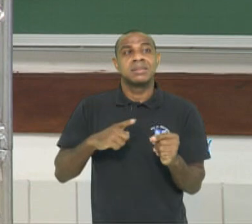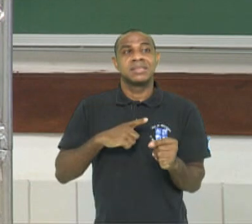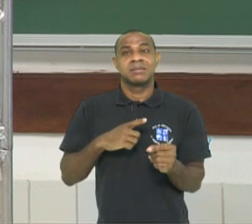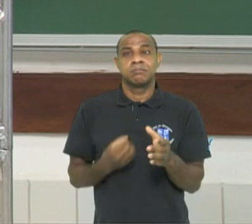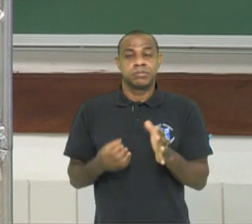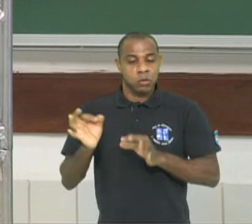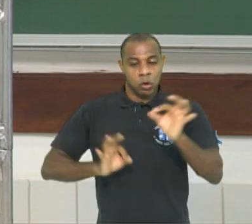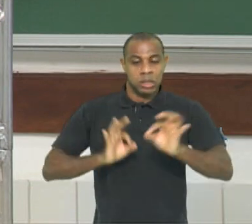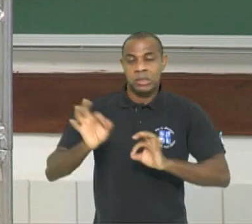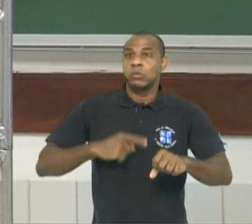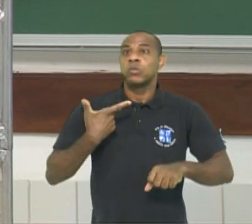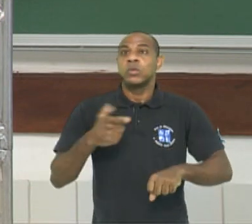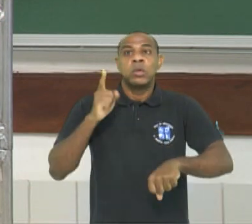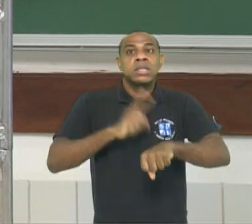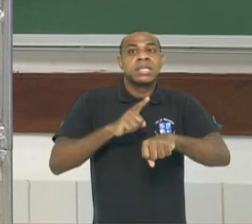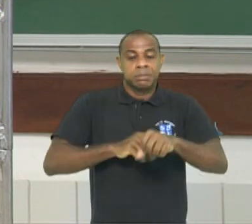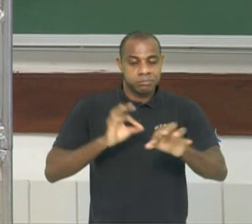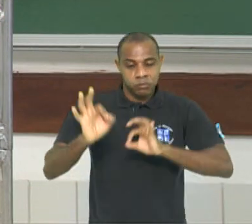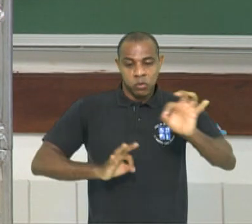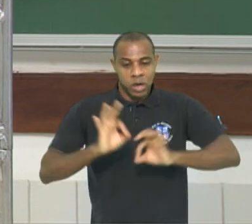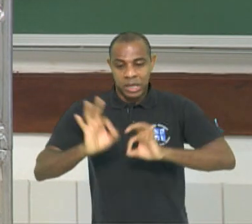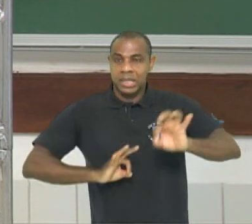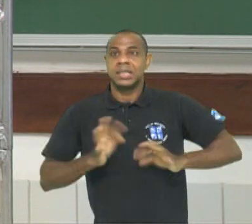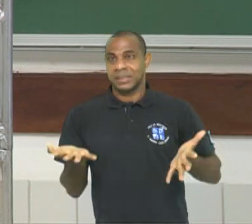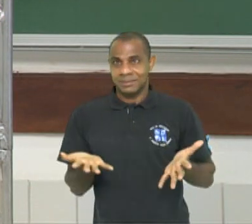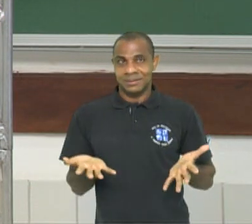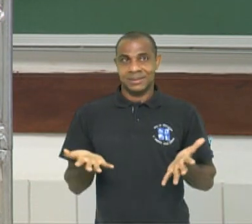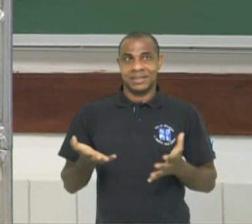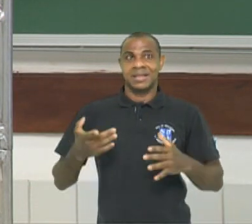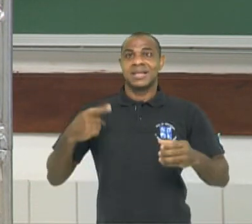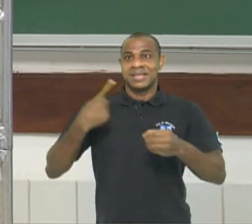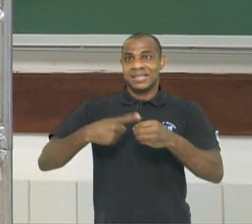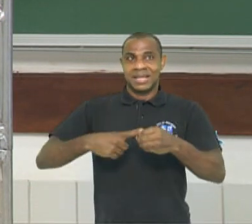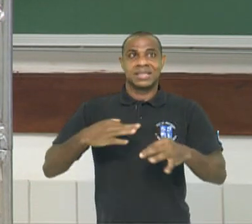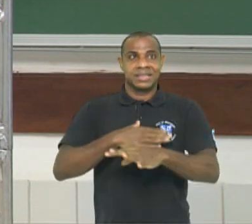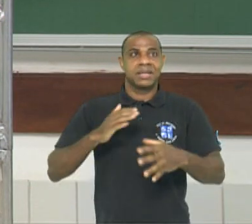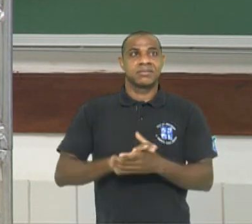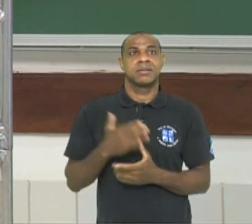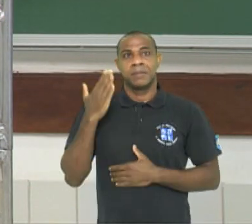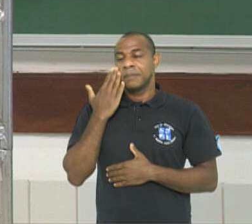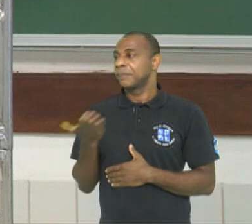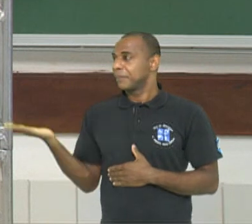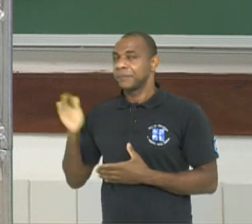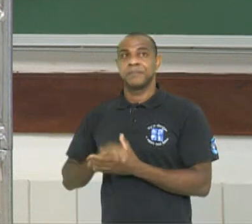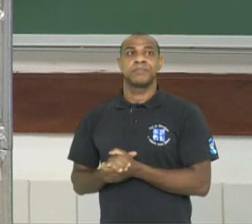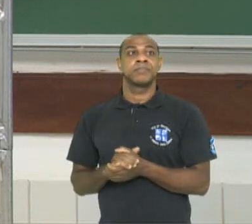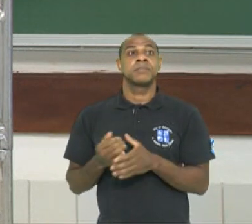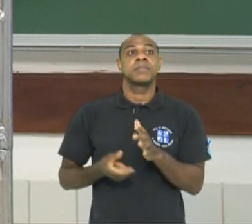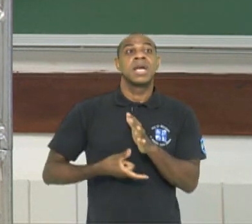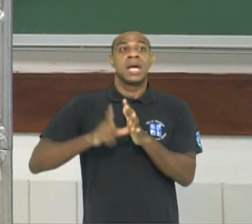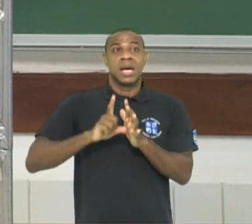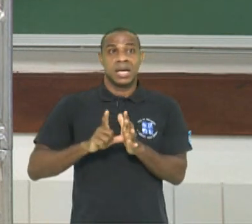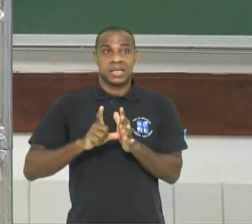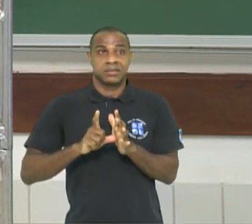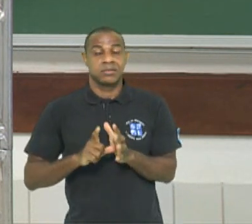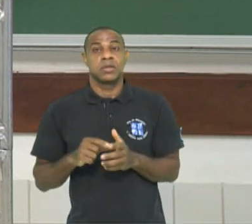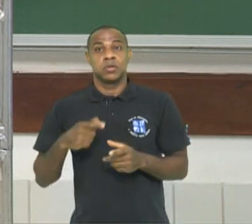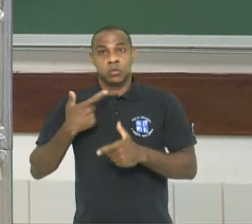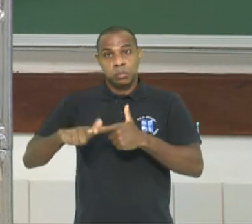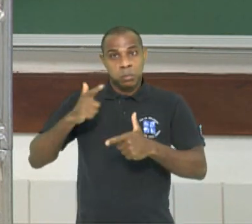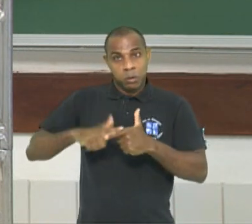certa organização urbana. Então, os problemas a gente também vai perceber. Antes da gente falar dos